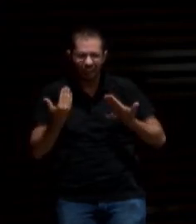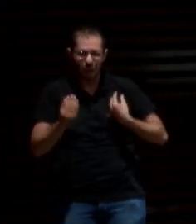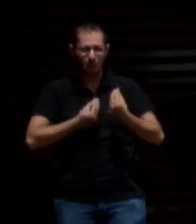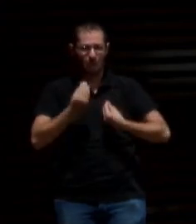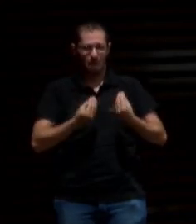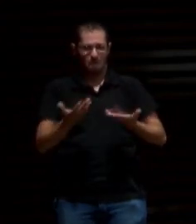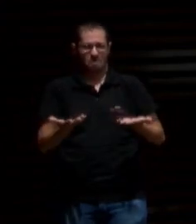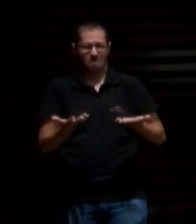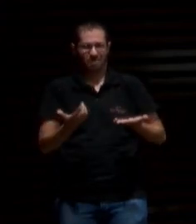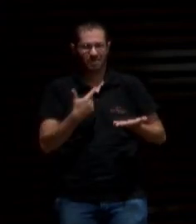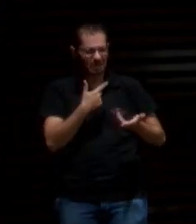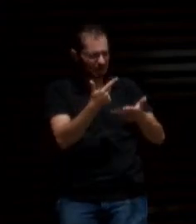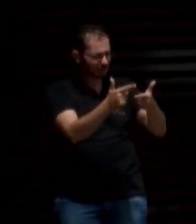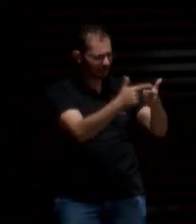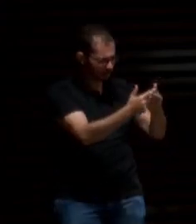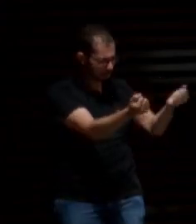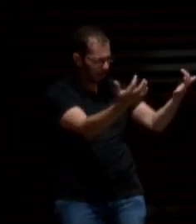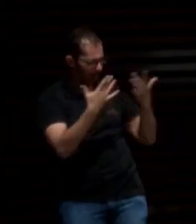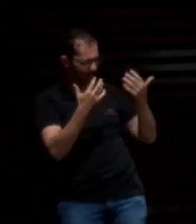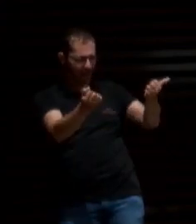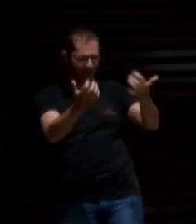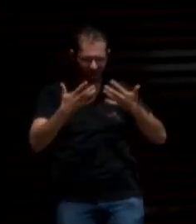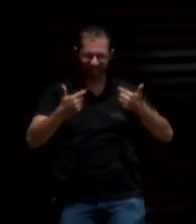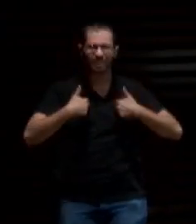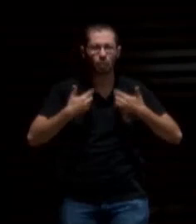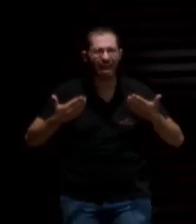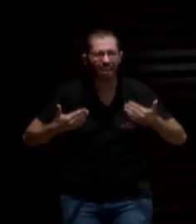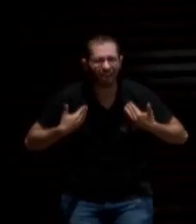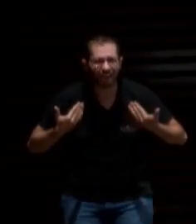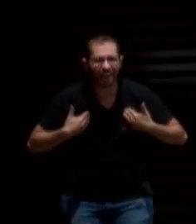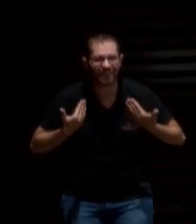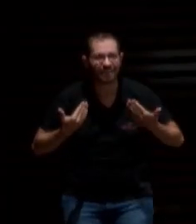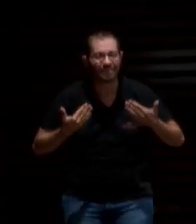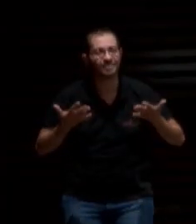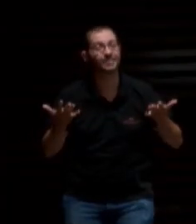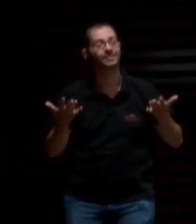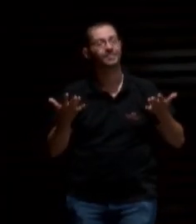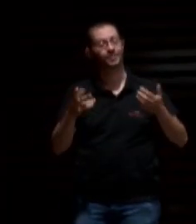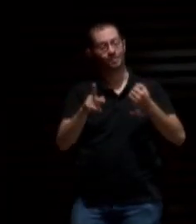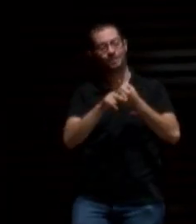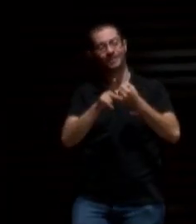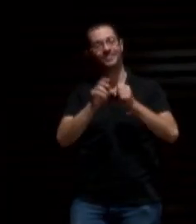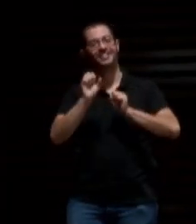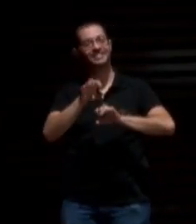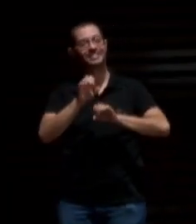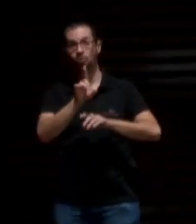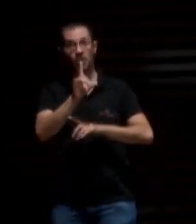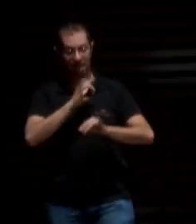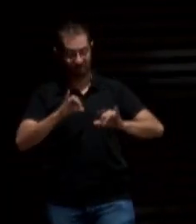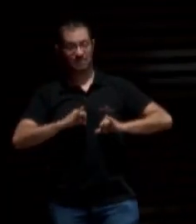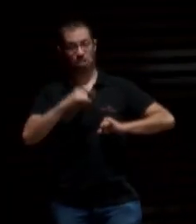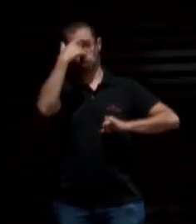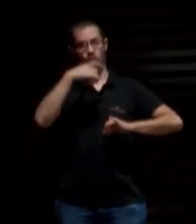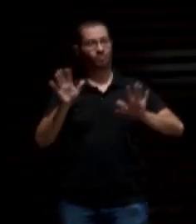nos alegrar no sofrimento? Não se trata, amados, o que Pedro está ensinando aqui não é masoquismo. O cristianismo não é isso. Nós devemos